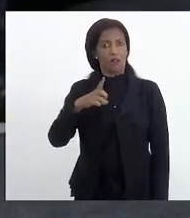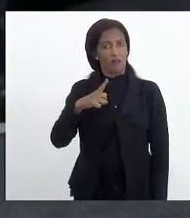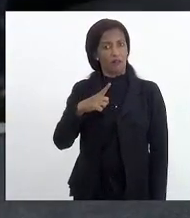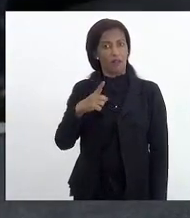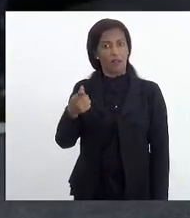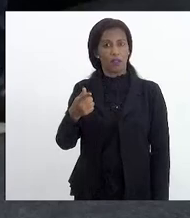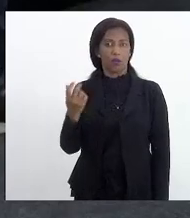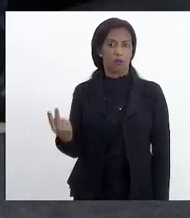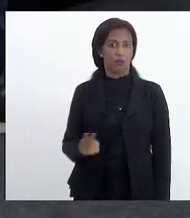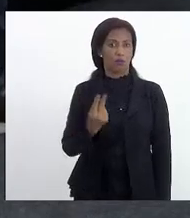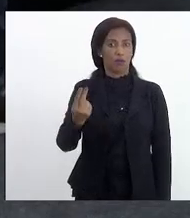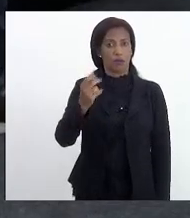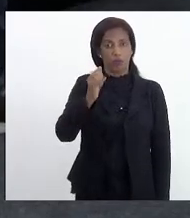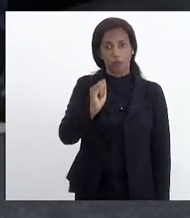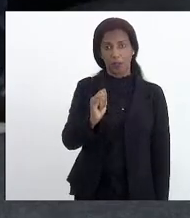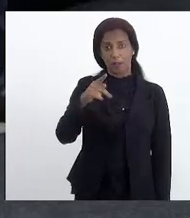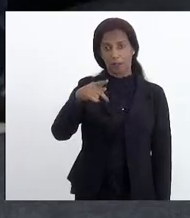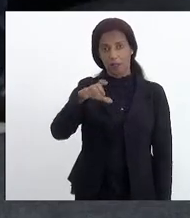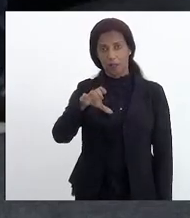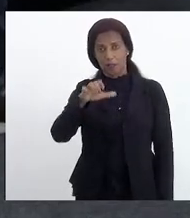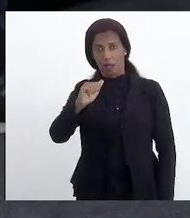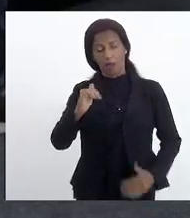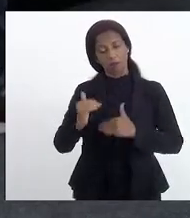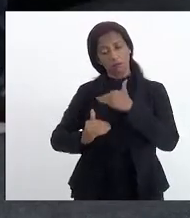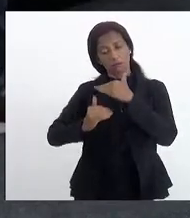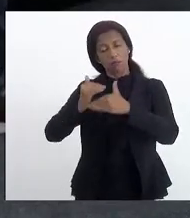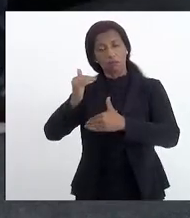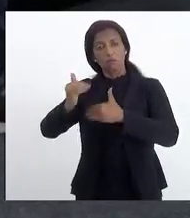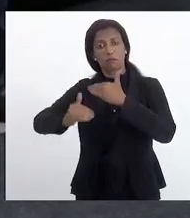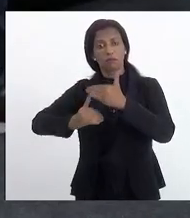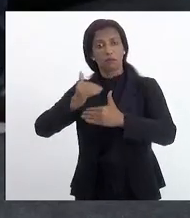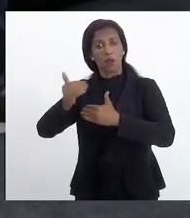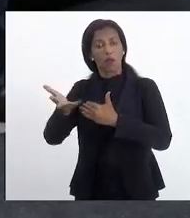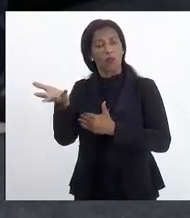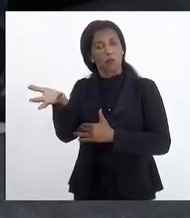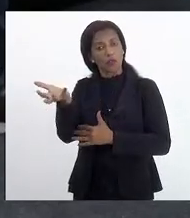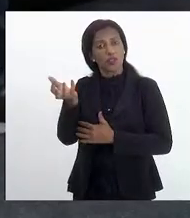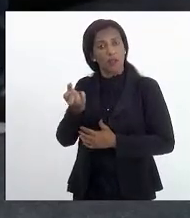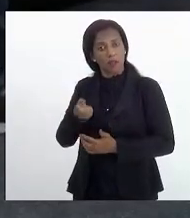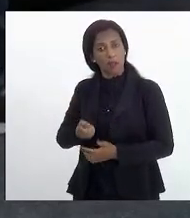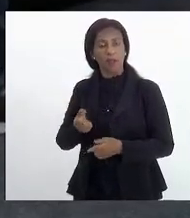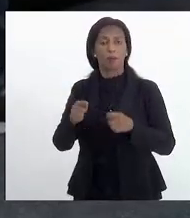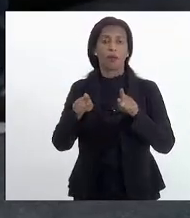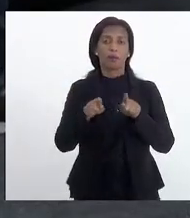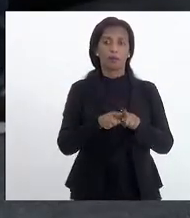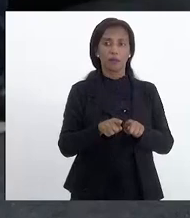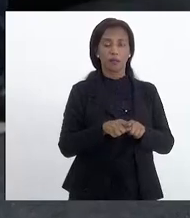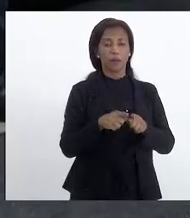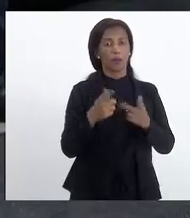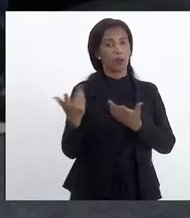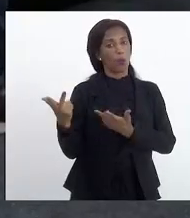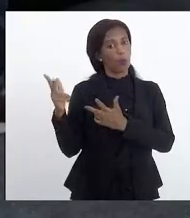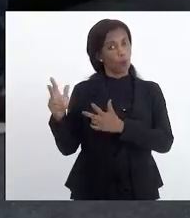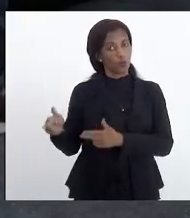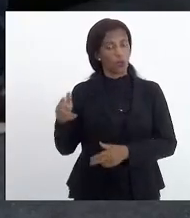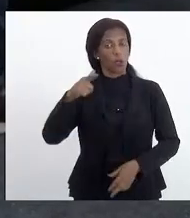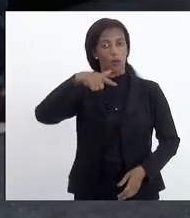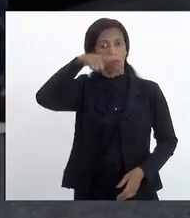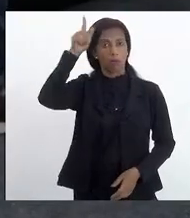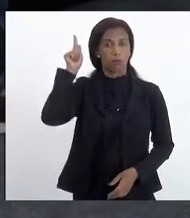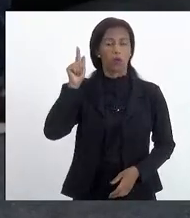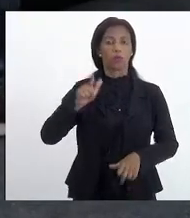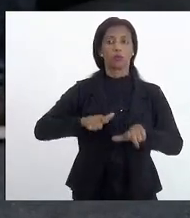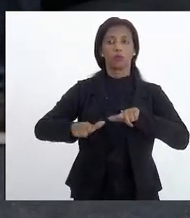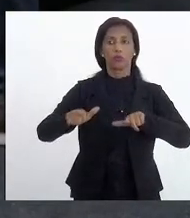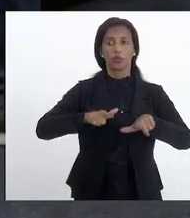do IPCA e nessa progressão estaremos recebendo, como foi colocado aqui pelo deputado Luiz Paulo, os servidores